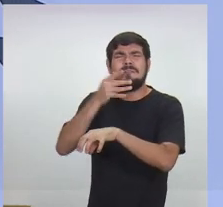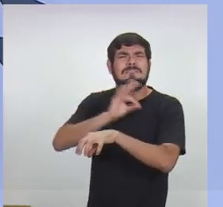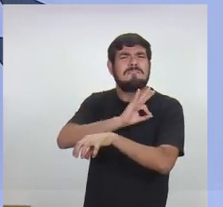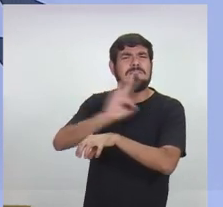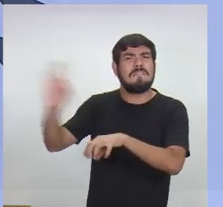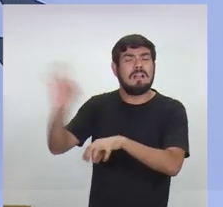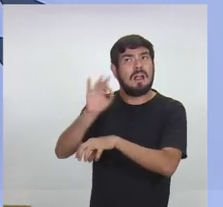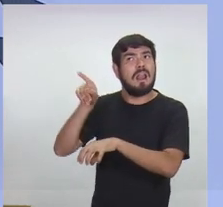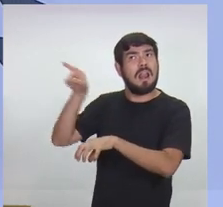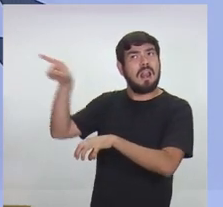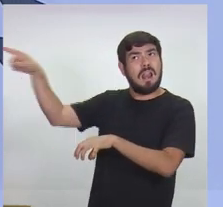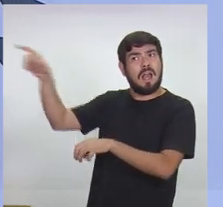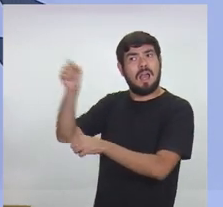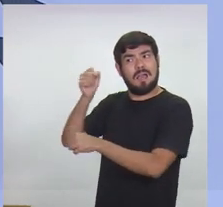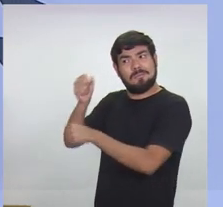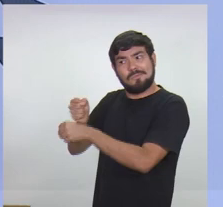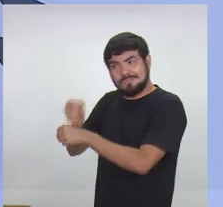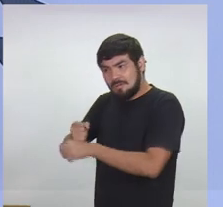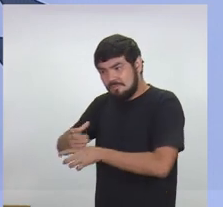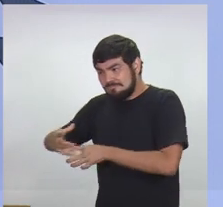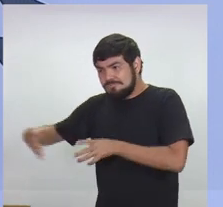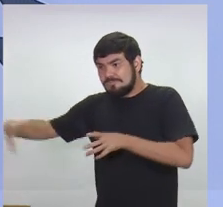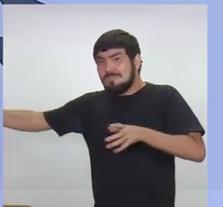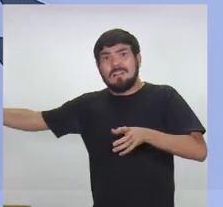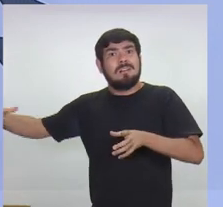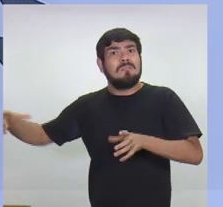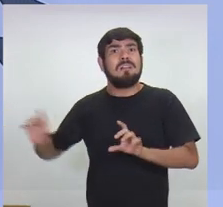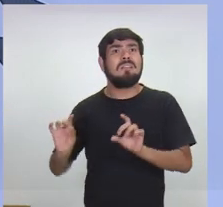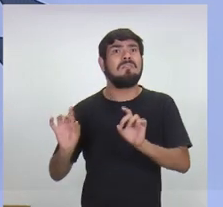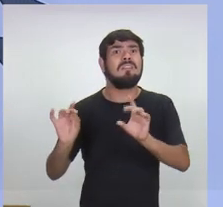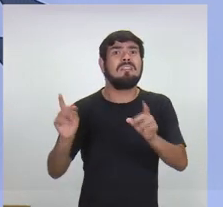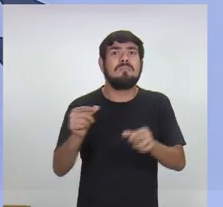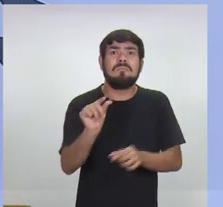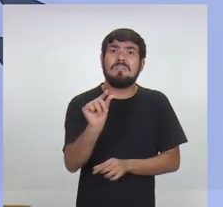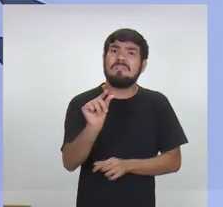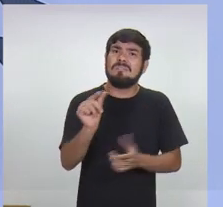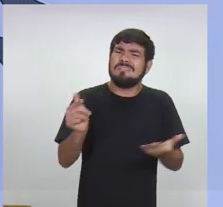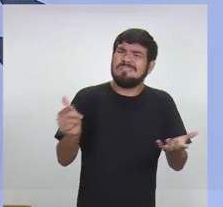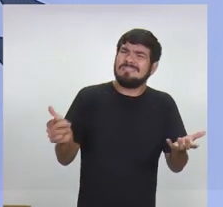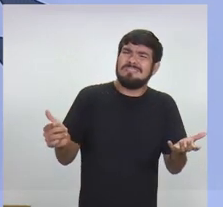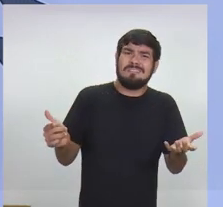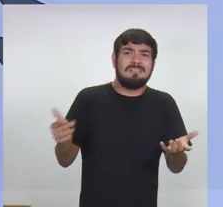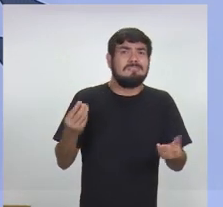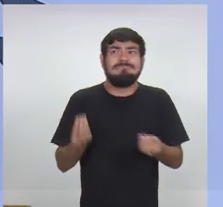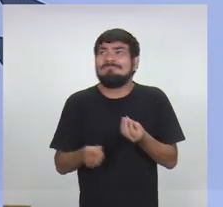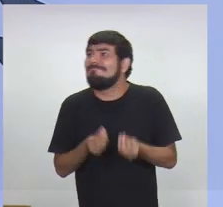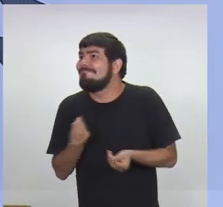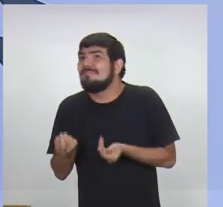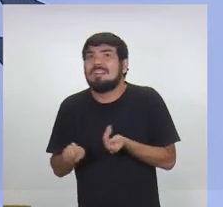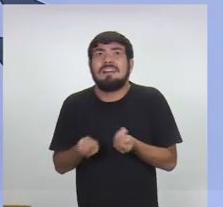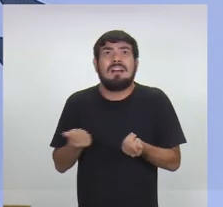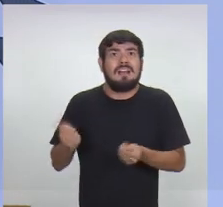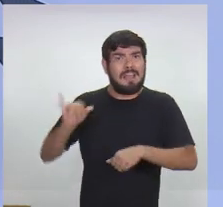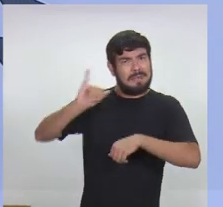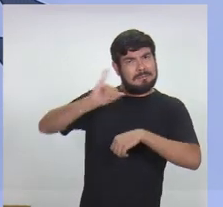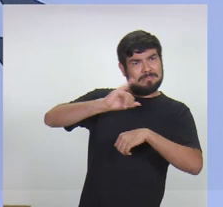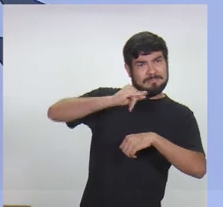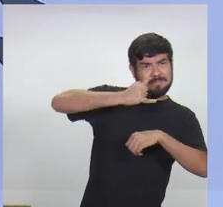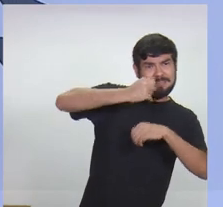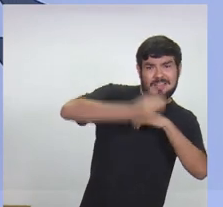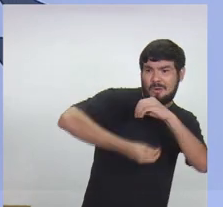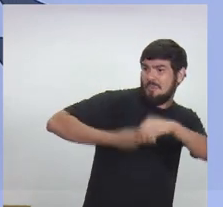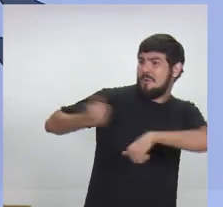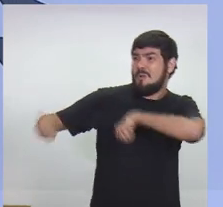há uma produção muito grande para um mercado muito pequeno é não tem como a capital eo estado do amazonas